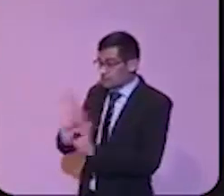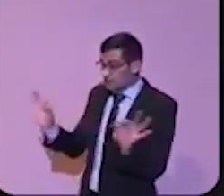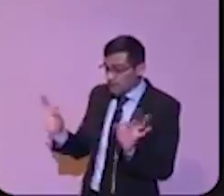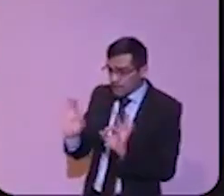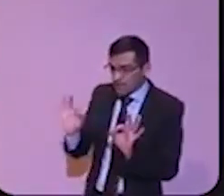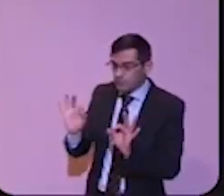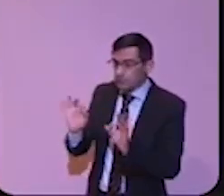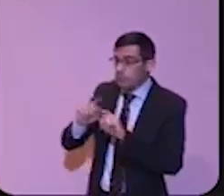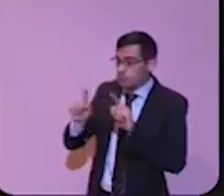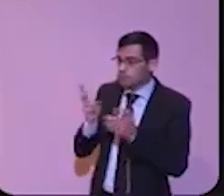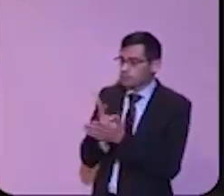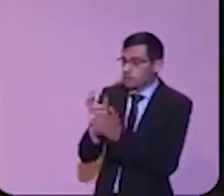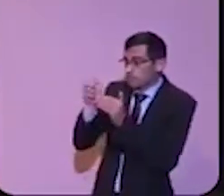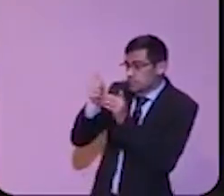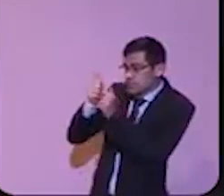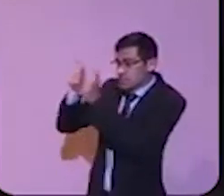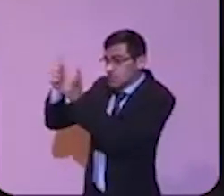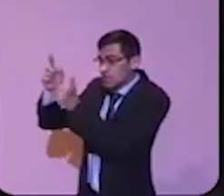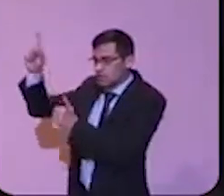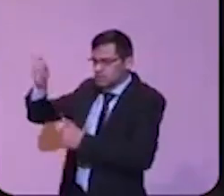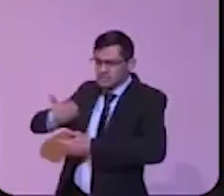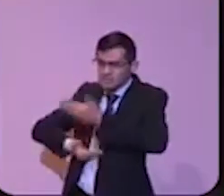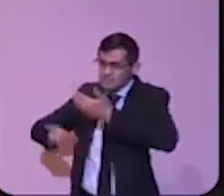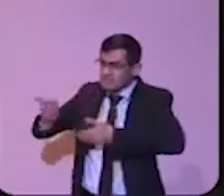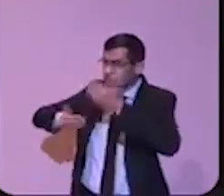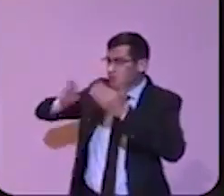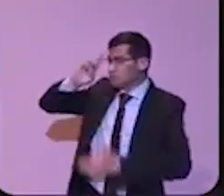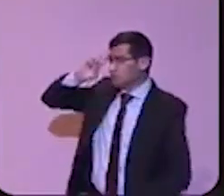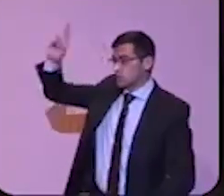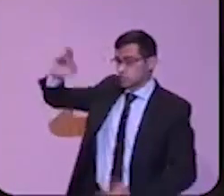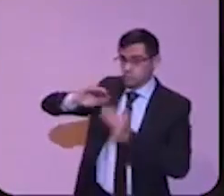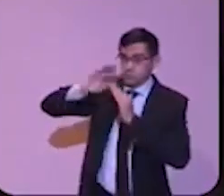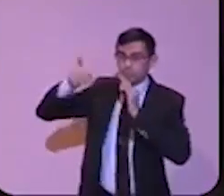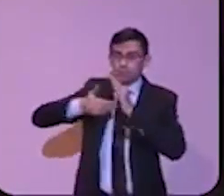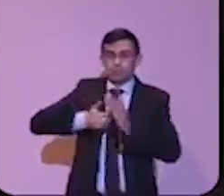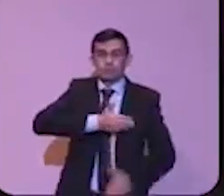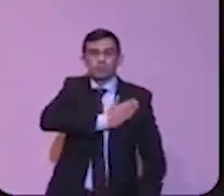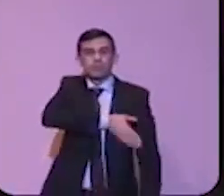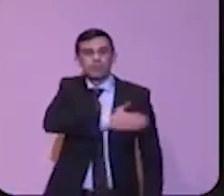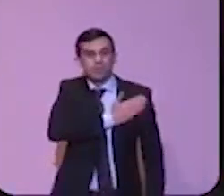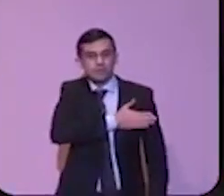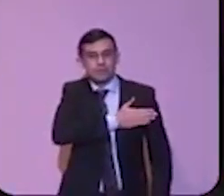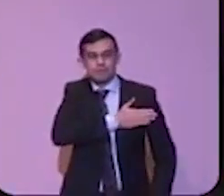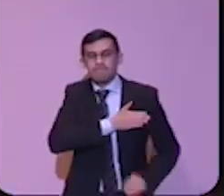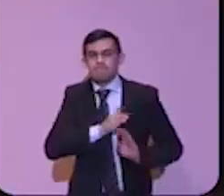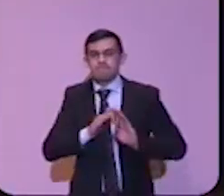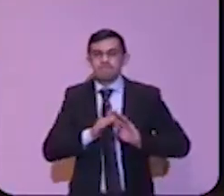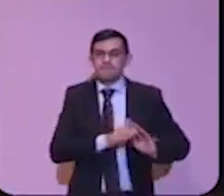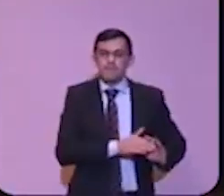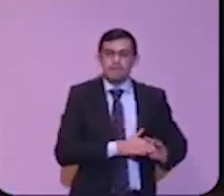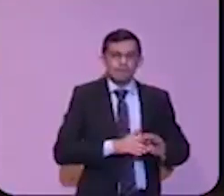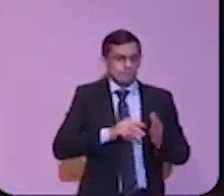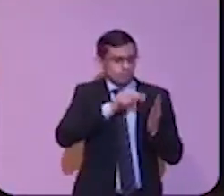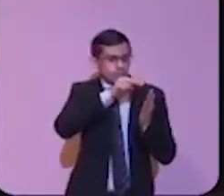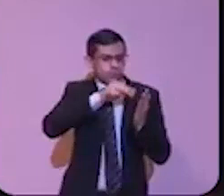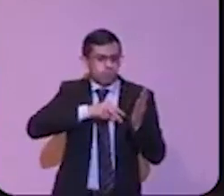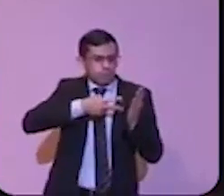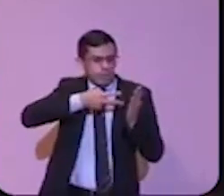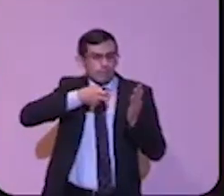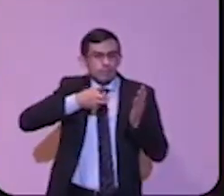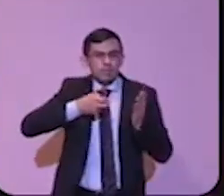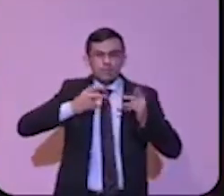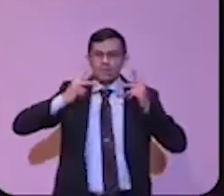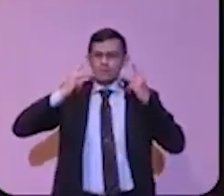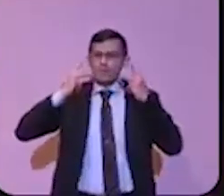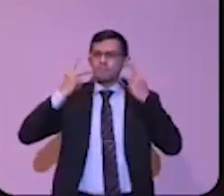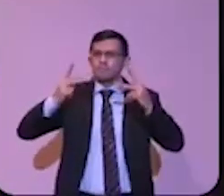desviem de seguir o Senhor, mas sirvam o Senhor de todo o coração. Quando nós olhamos para essa expressão, nessa